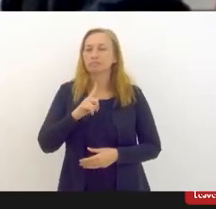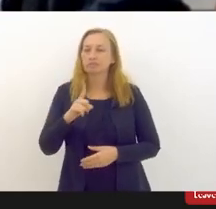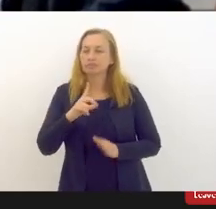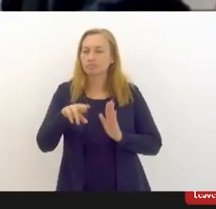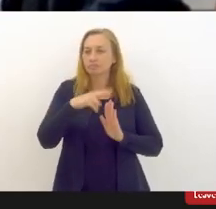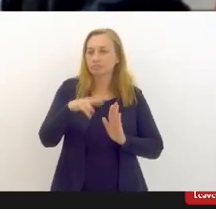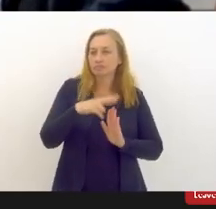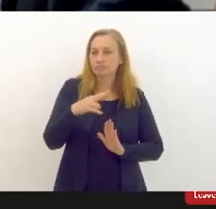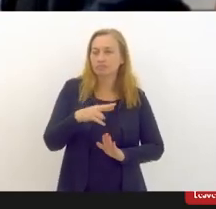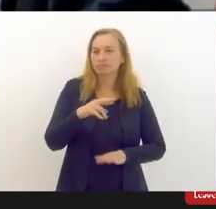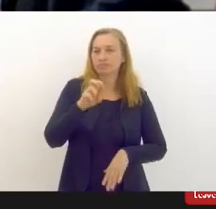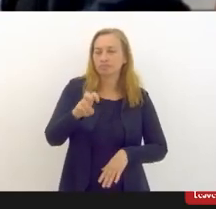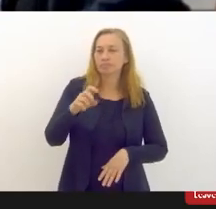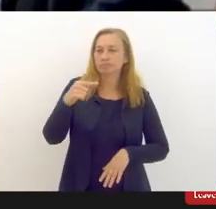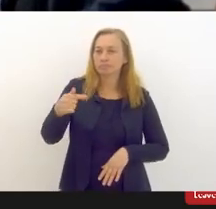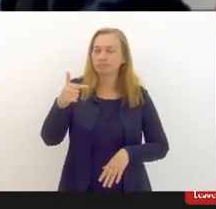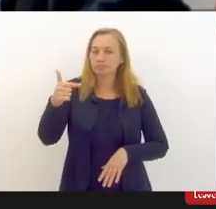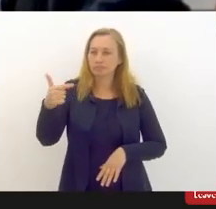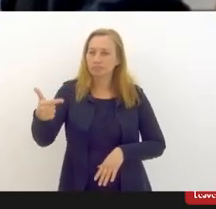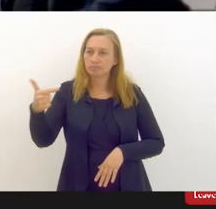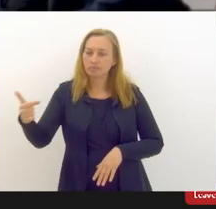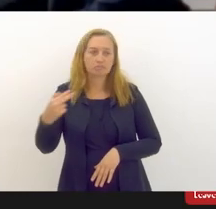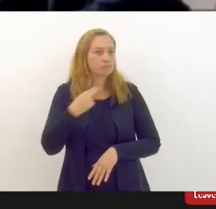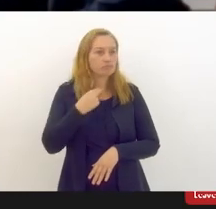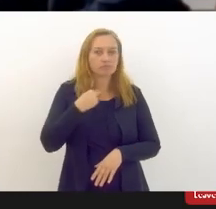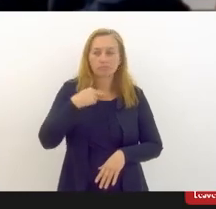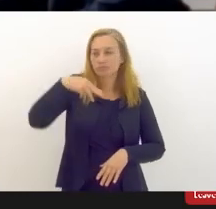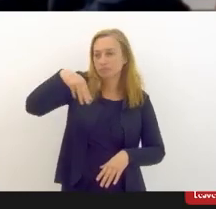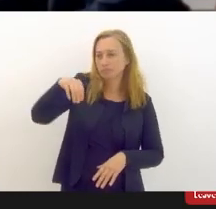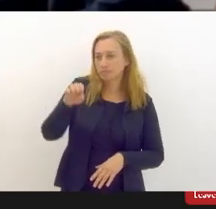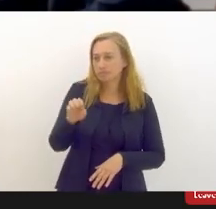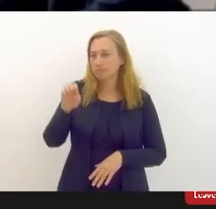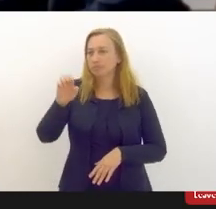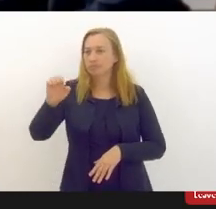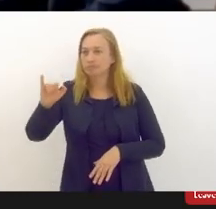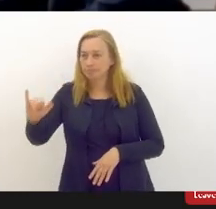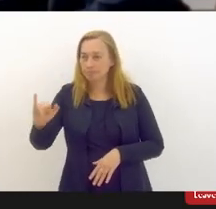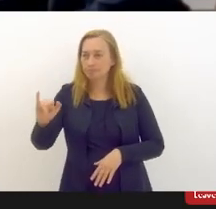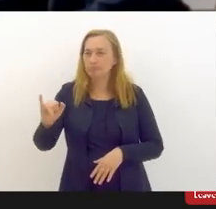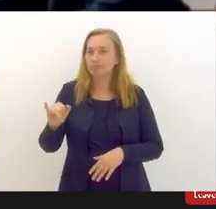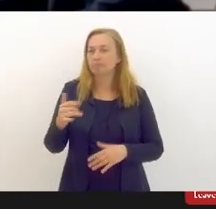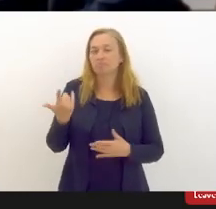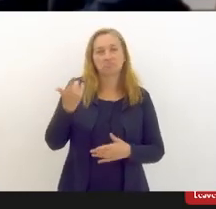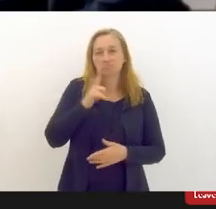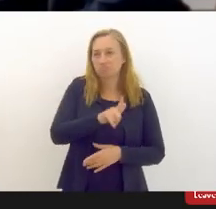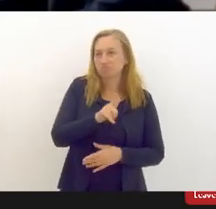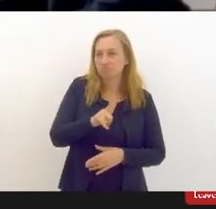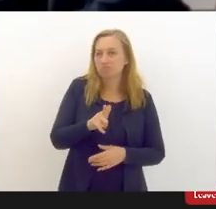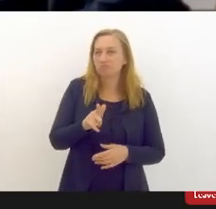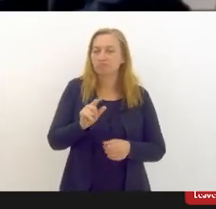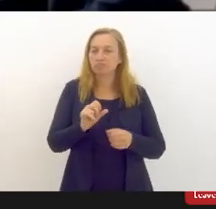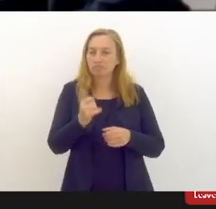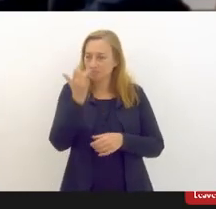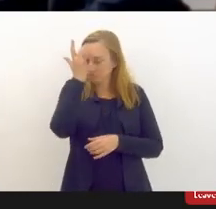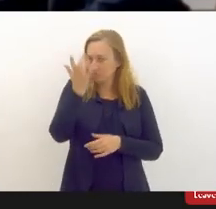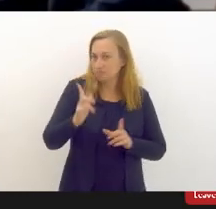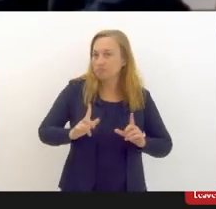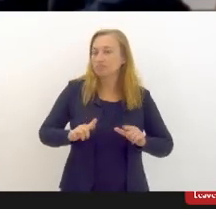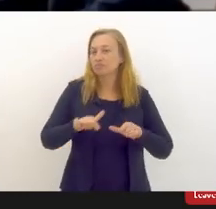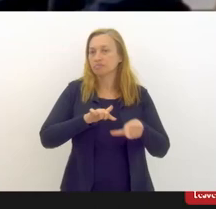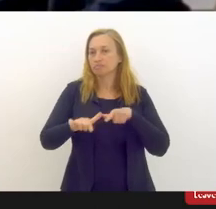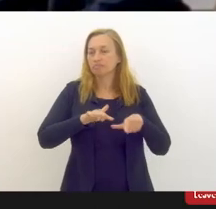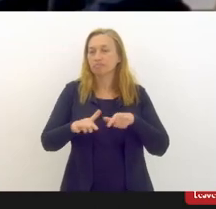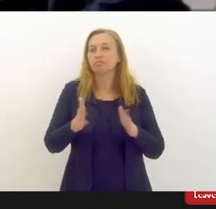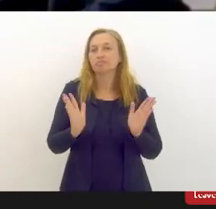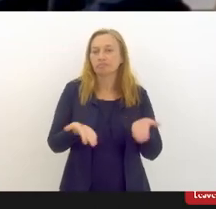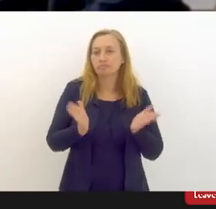ser MEI, tem algumas informações que eles têm que prestar e não conseguem prestar com facilidade. Então, agora nós estamos,